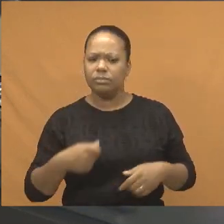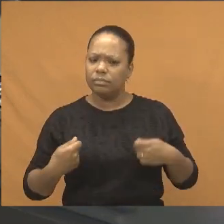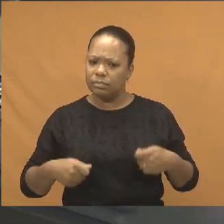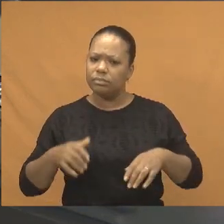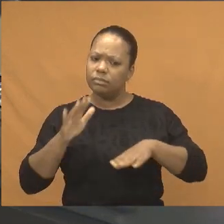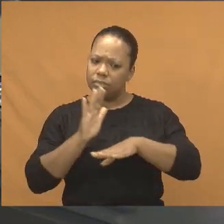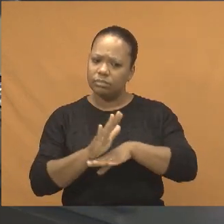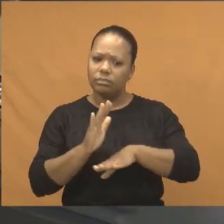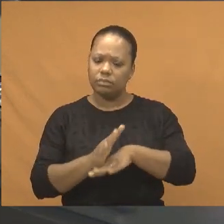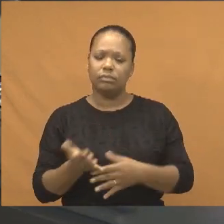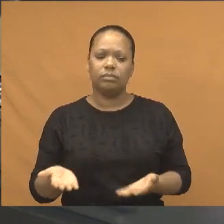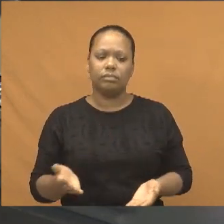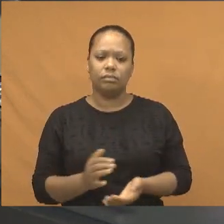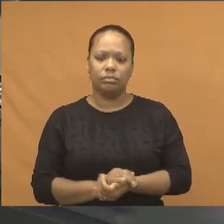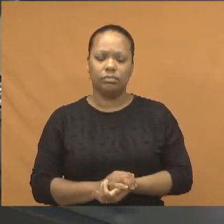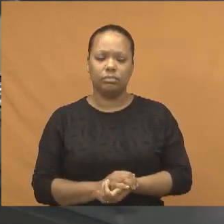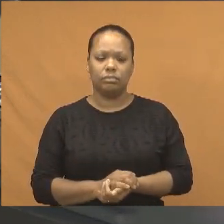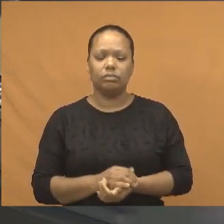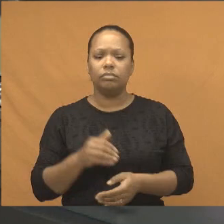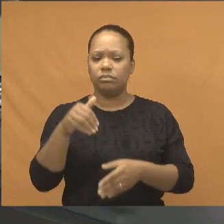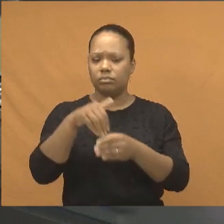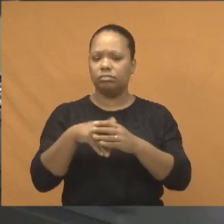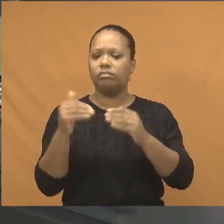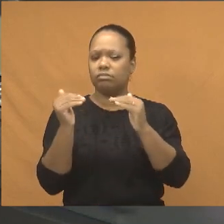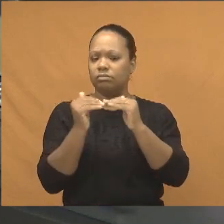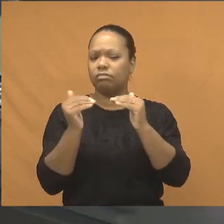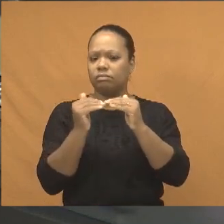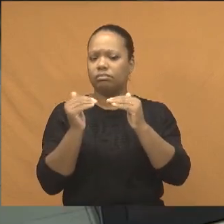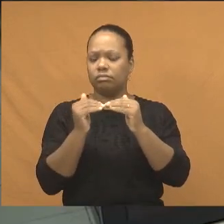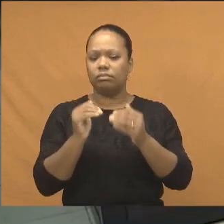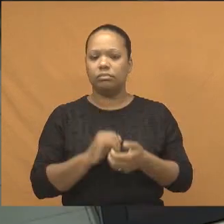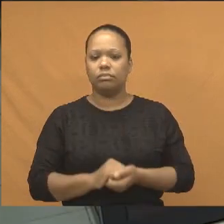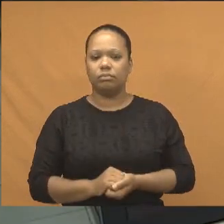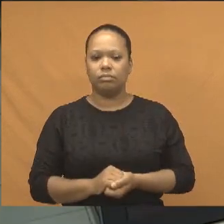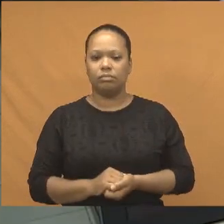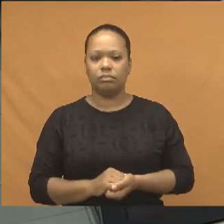resolver essa situação. Quero encaminhar meu voto favorável.